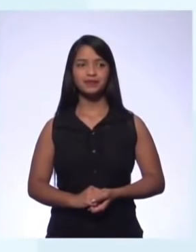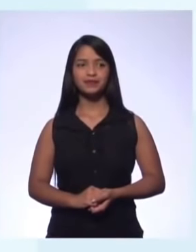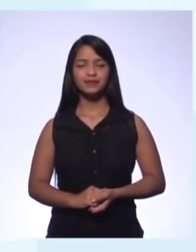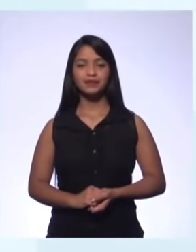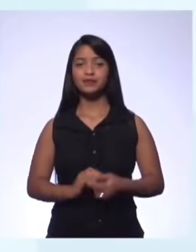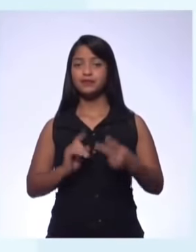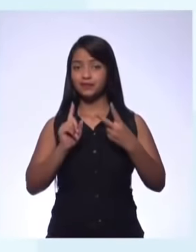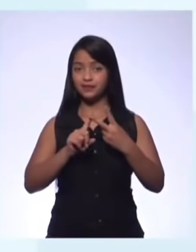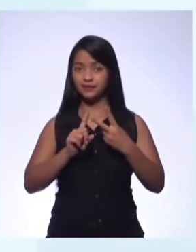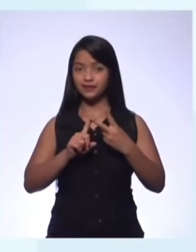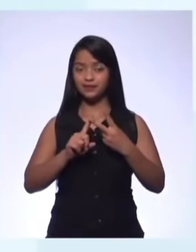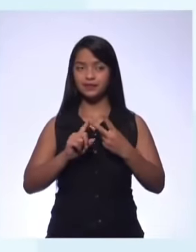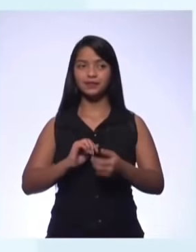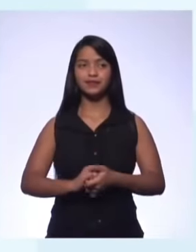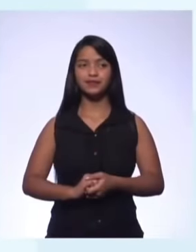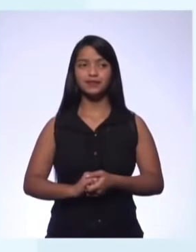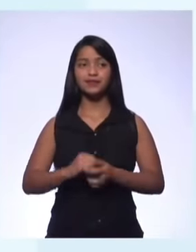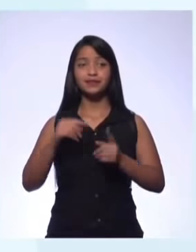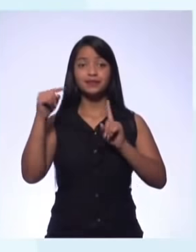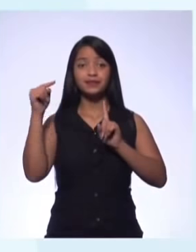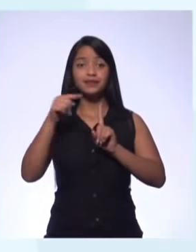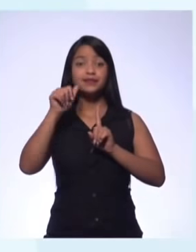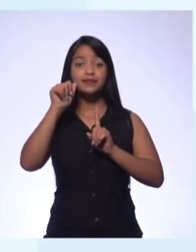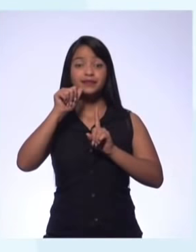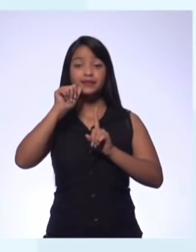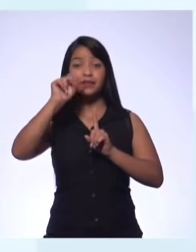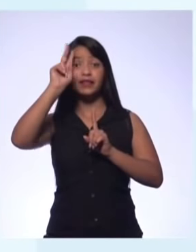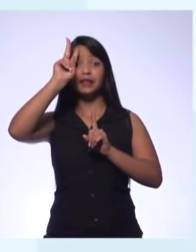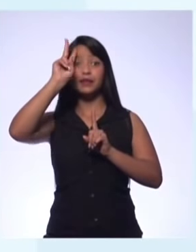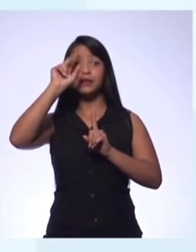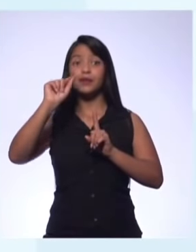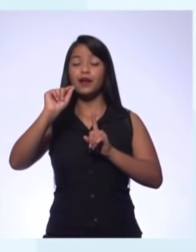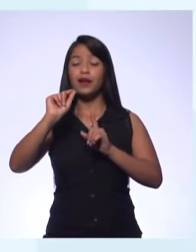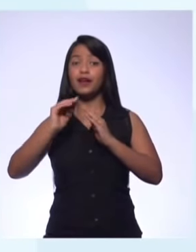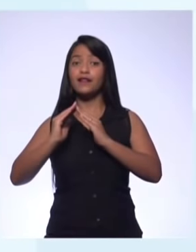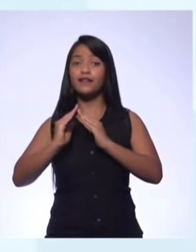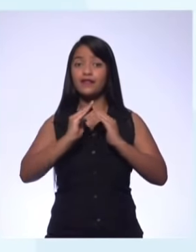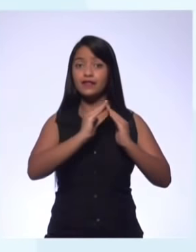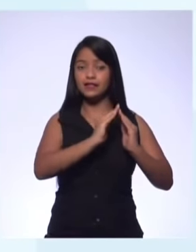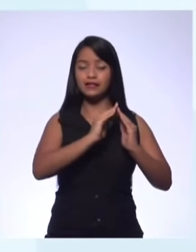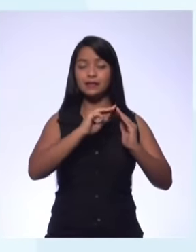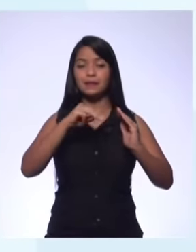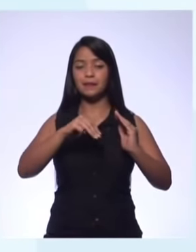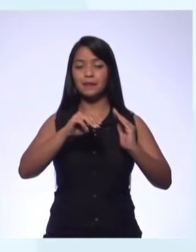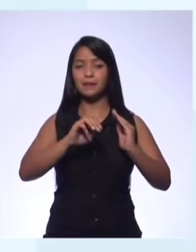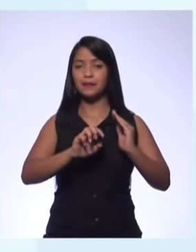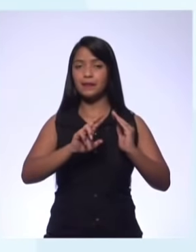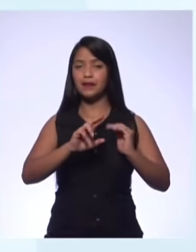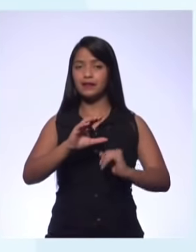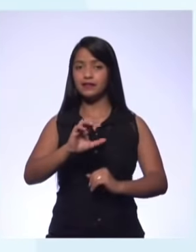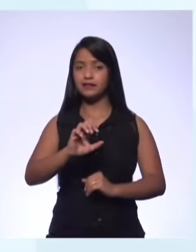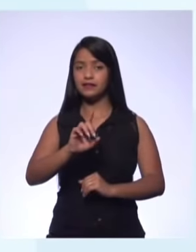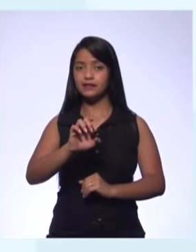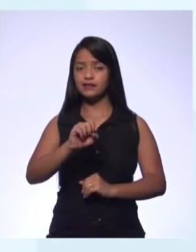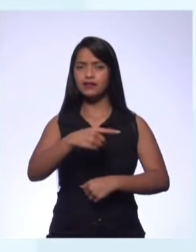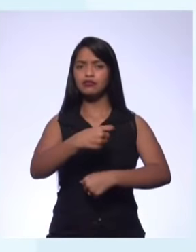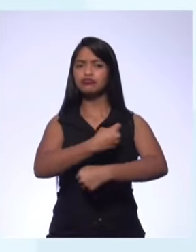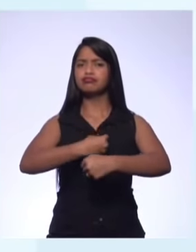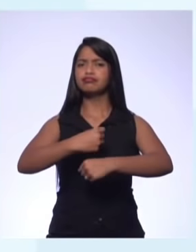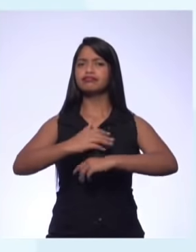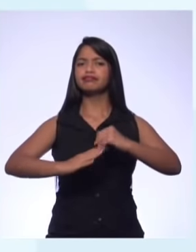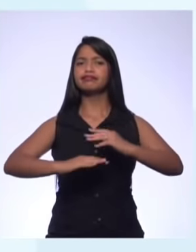Trecho 2. Maria se lembrou então de que na casa vizinha morava Dona Mercedes, cozinheira de mão cheia, e sem